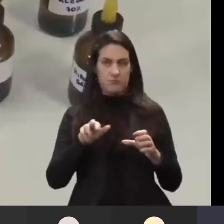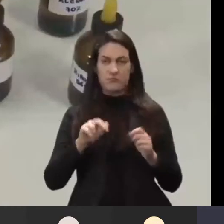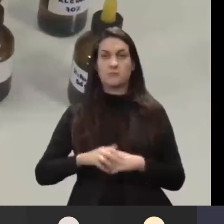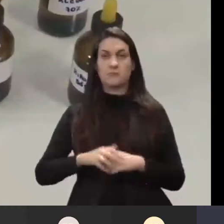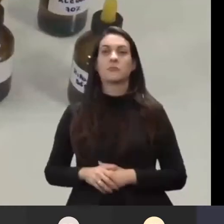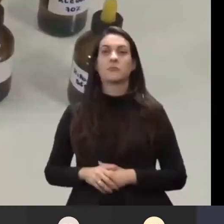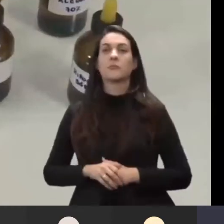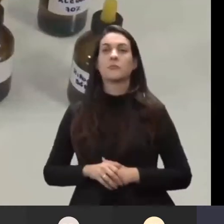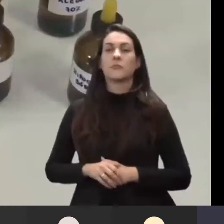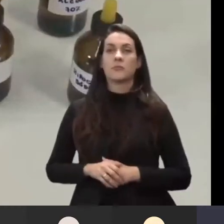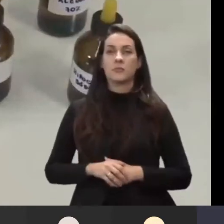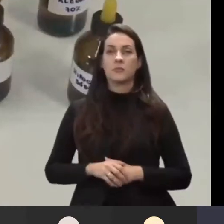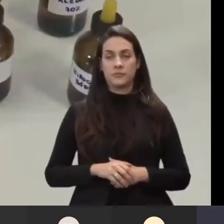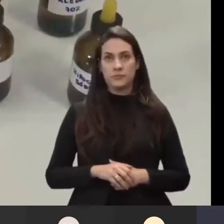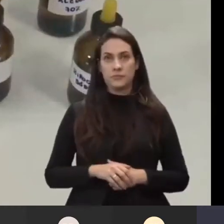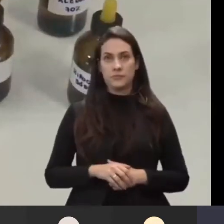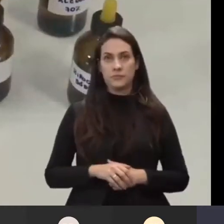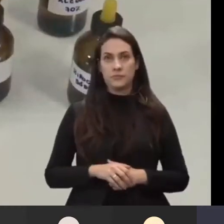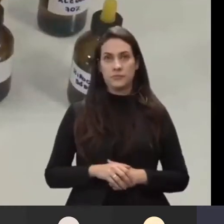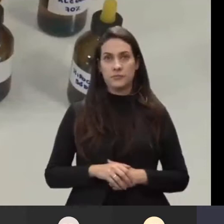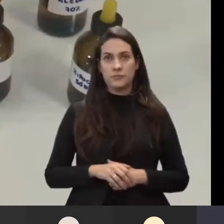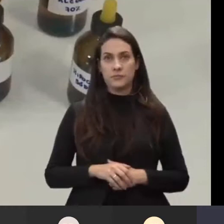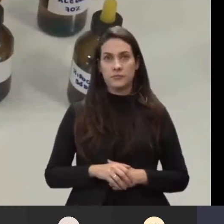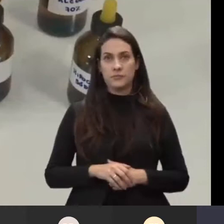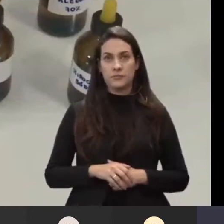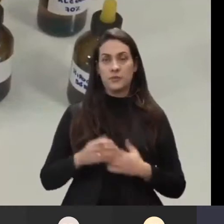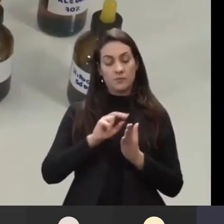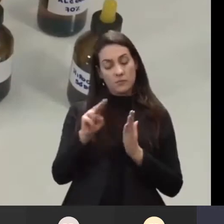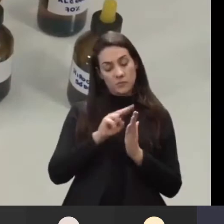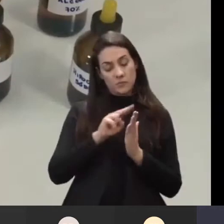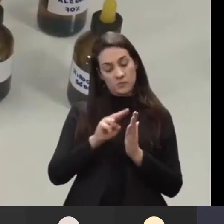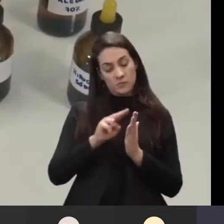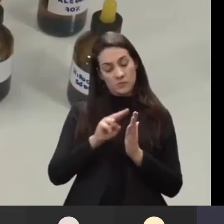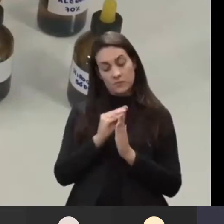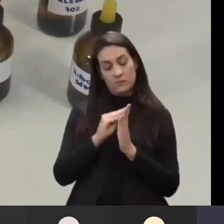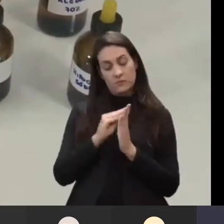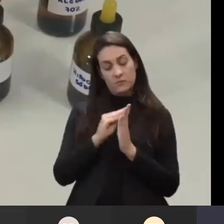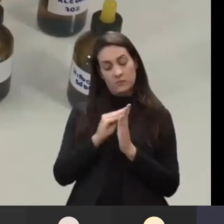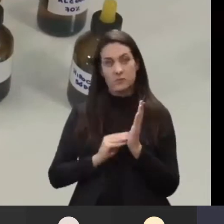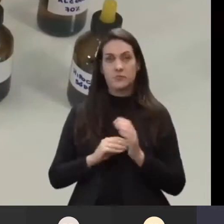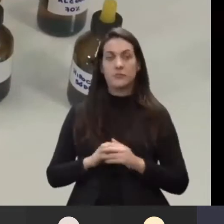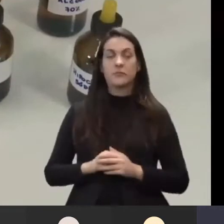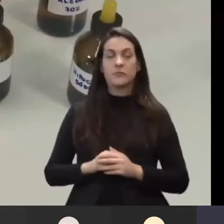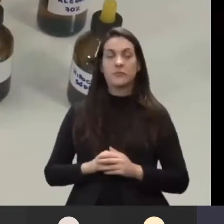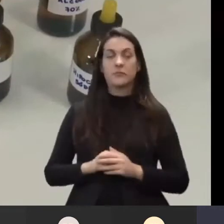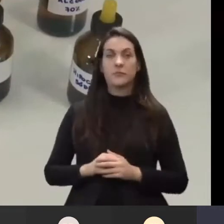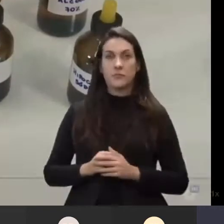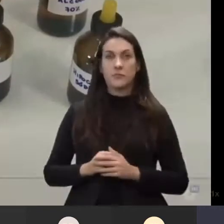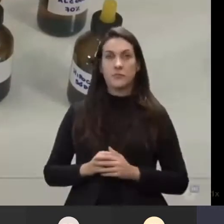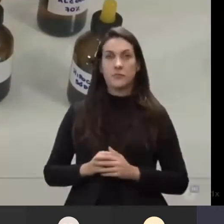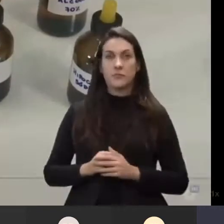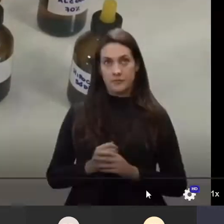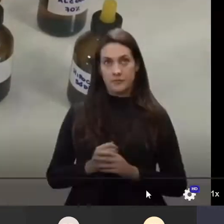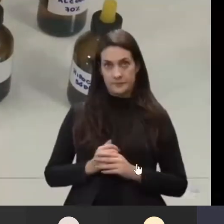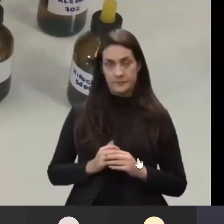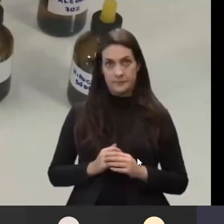nos resultados. E aí então a gente faz as demarcações, 1, 2, 3 e 4,